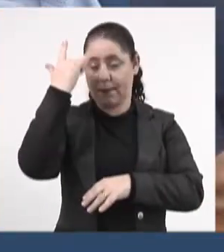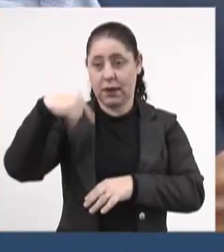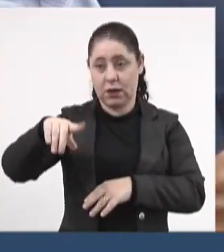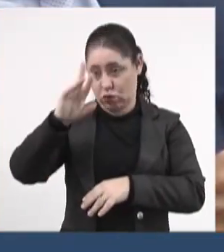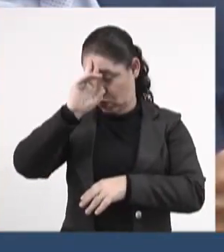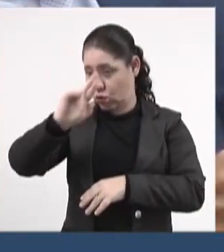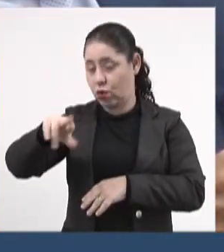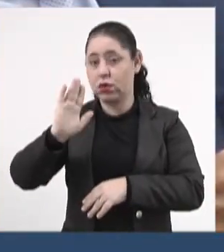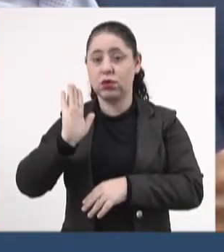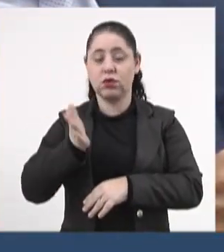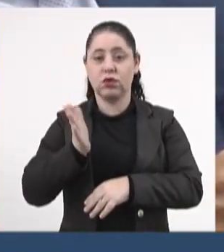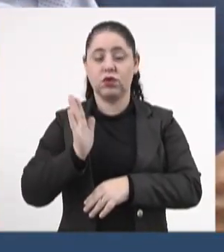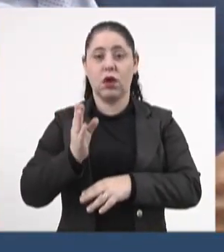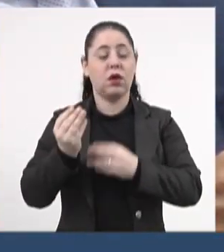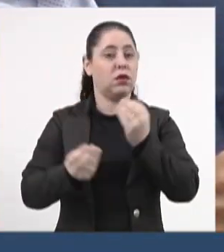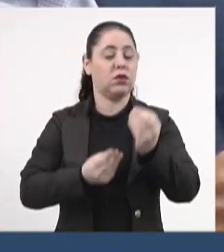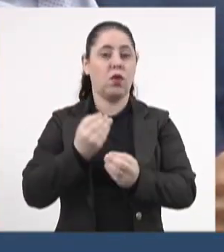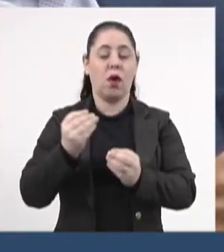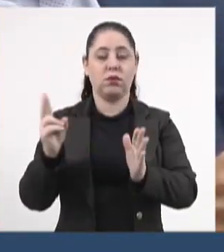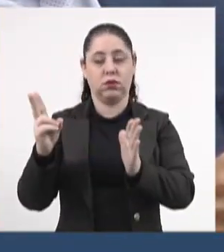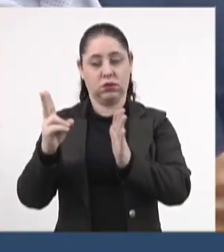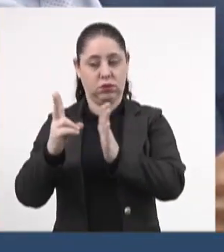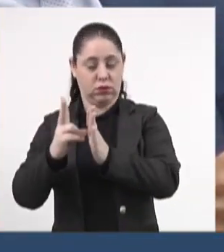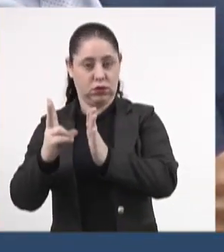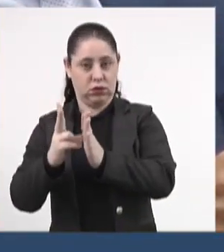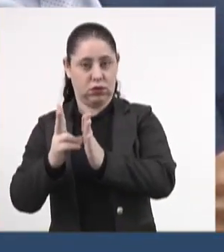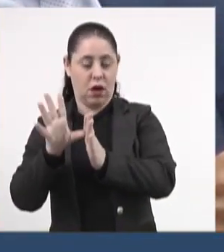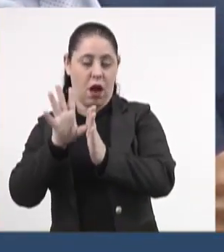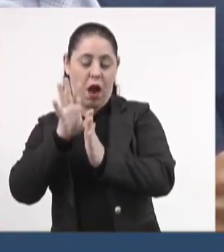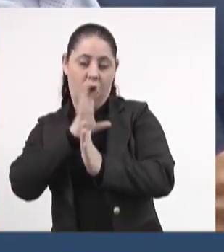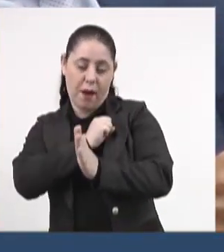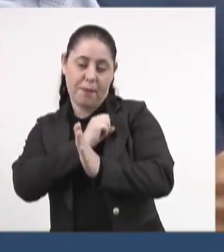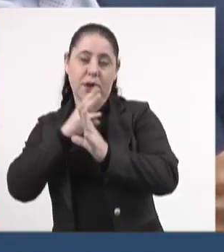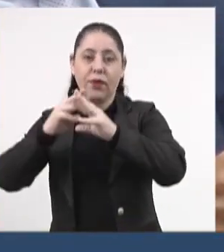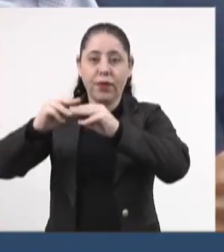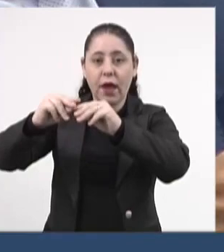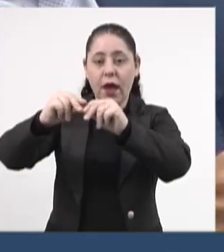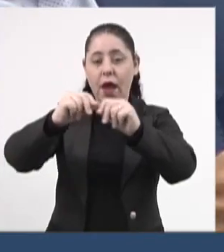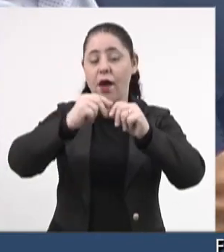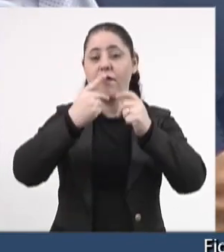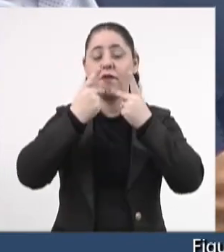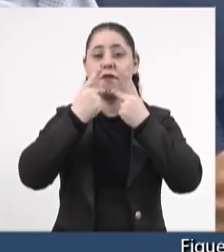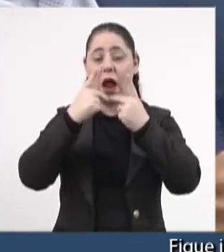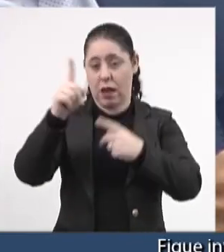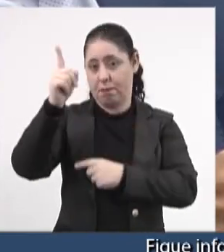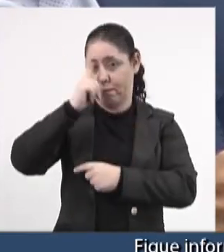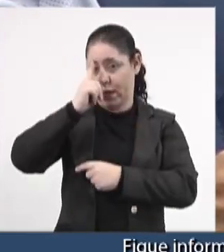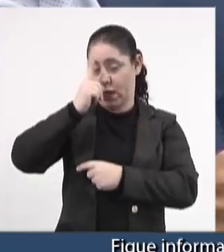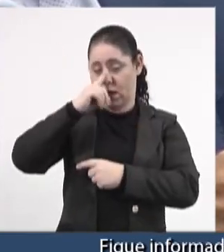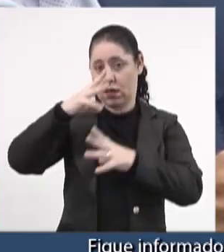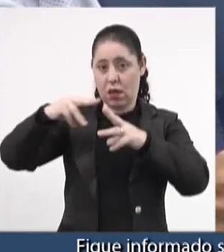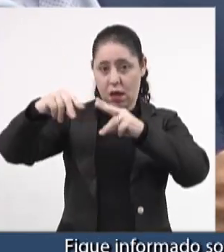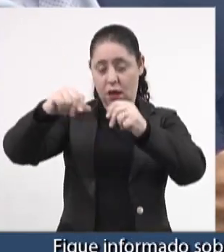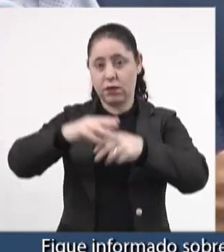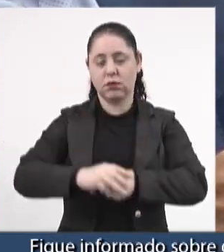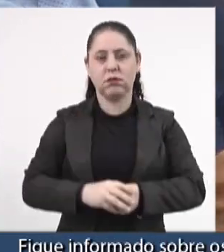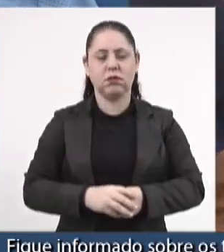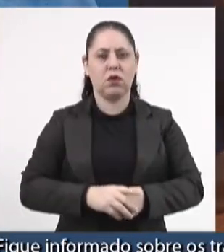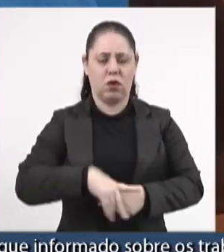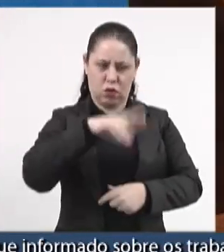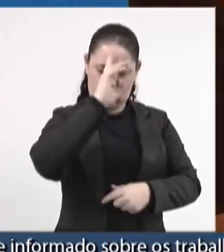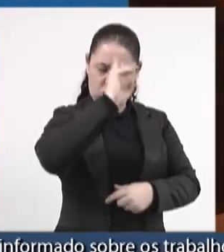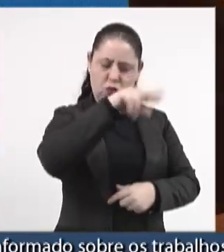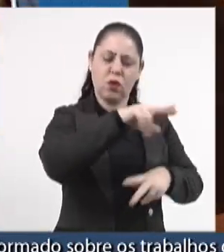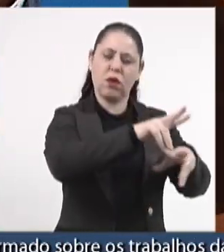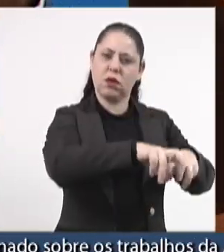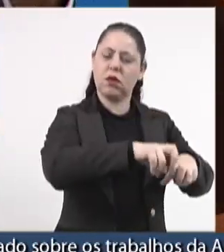pessoa é dono, assim como os índios têm amor à terra, fala que a terra é mãe, o branco